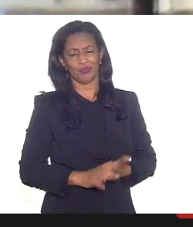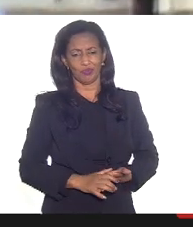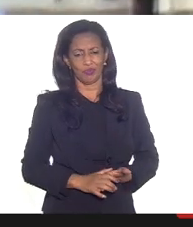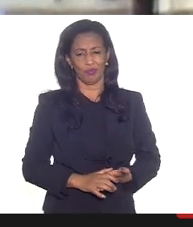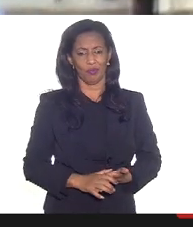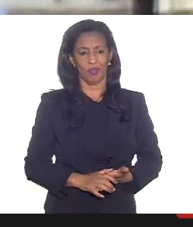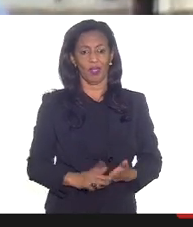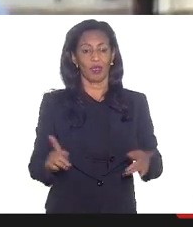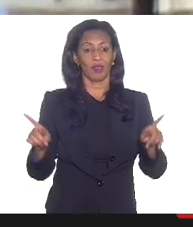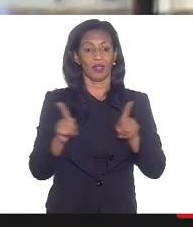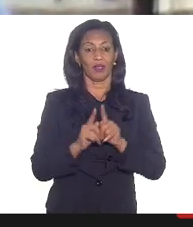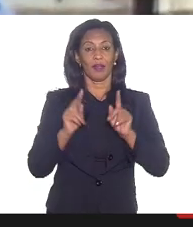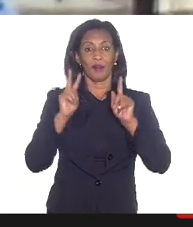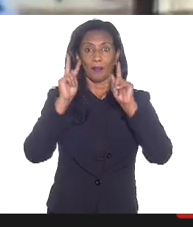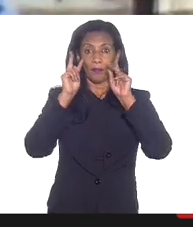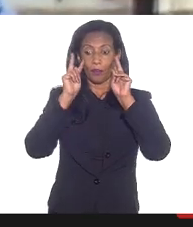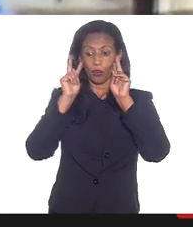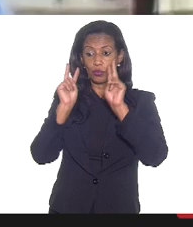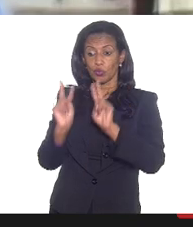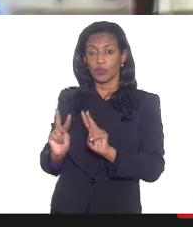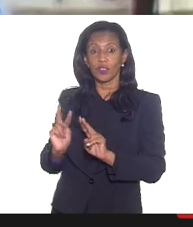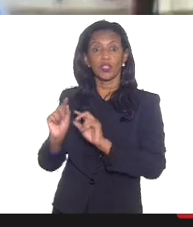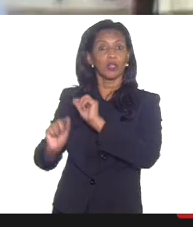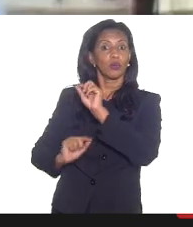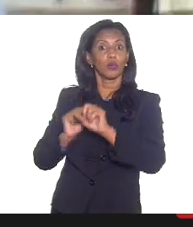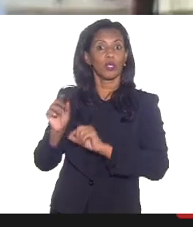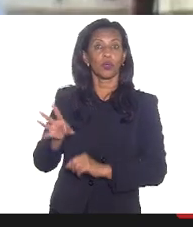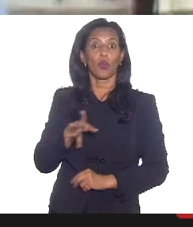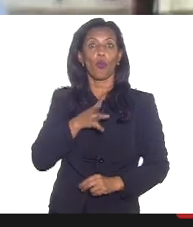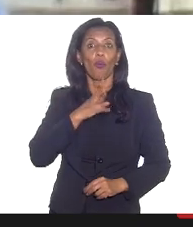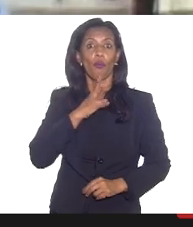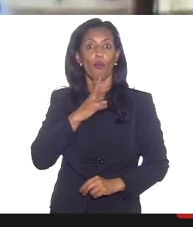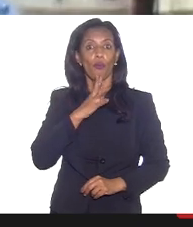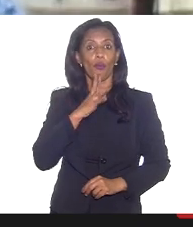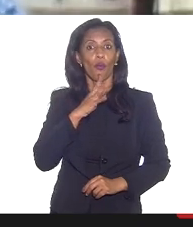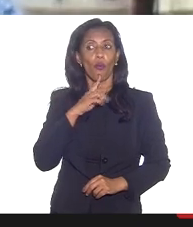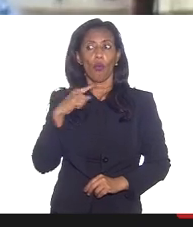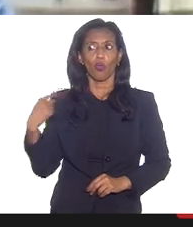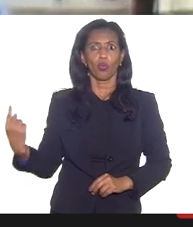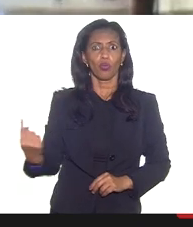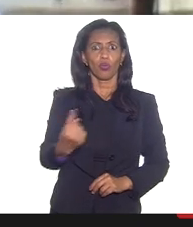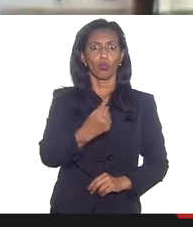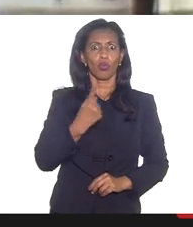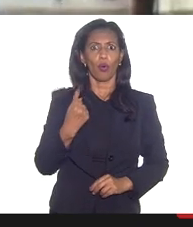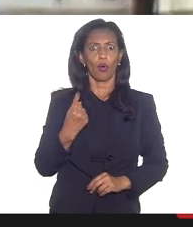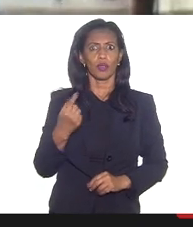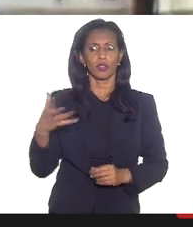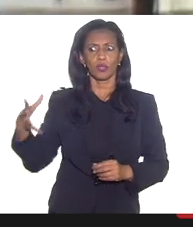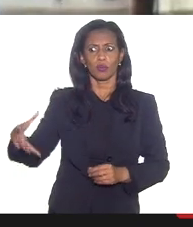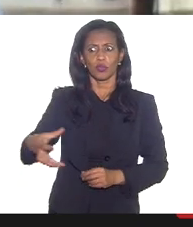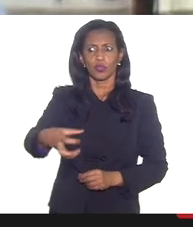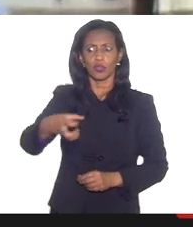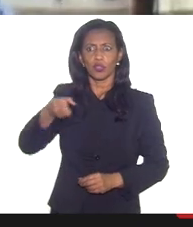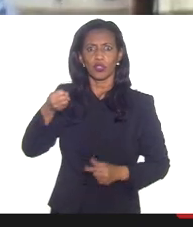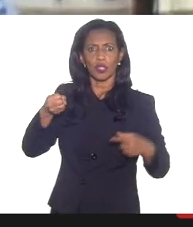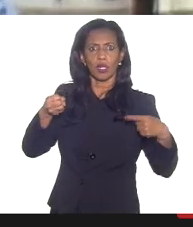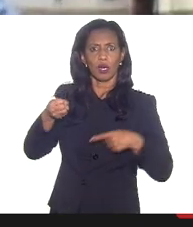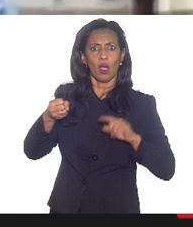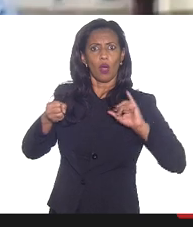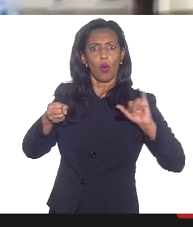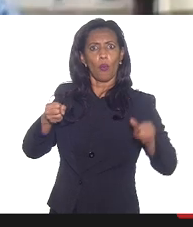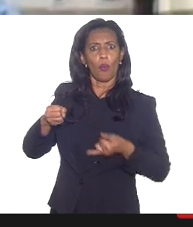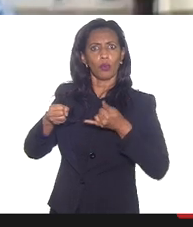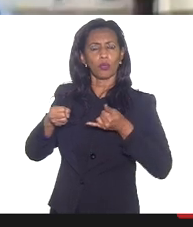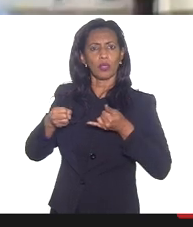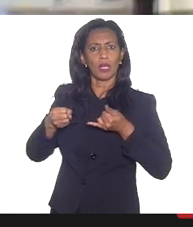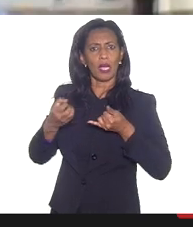do ponto de vista do conhecimento, nós estamos tirando a oportunidade do aluno ter acesso ao